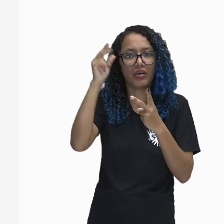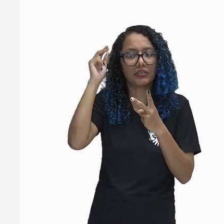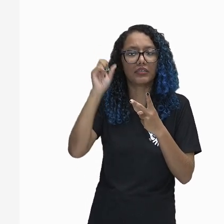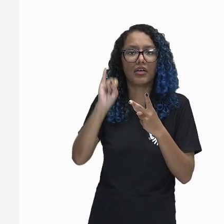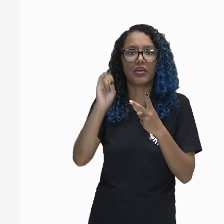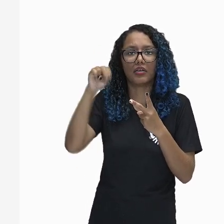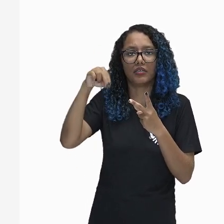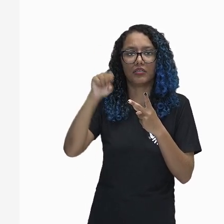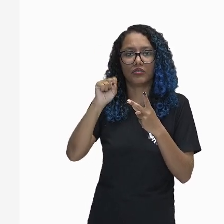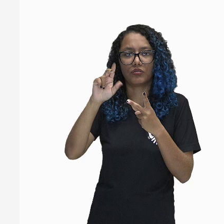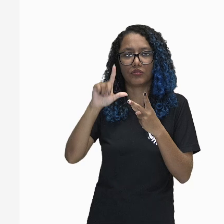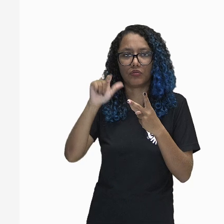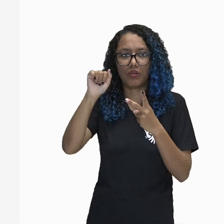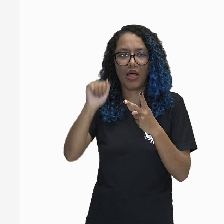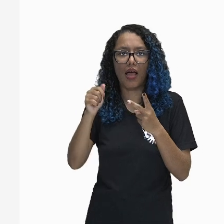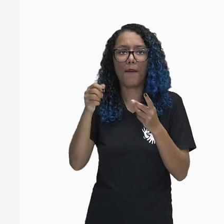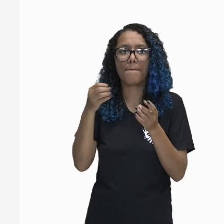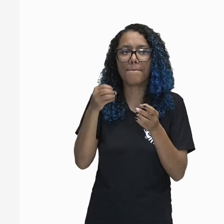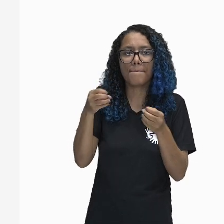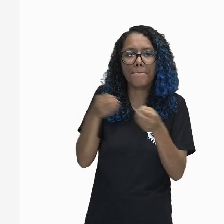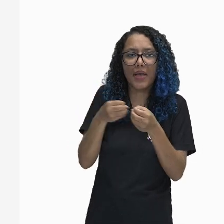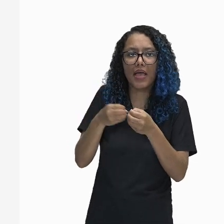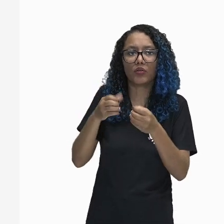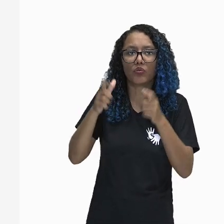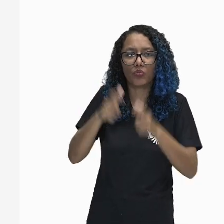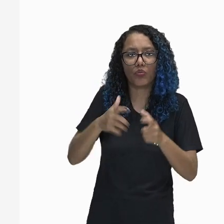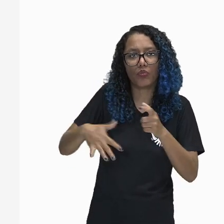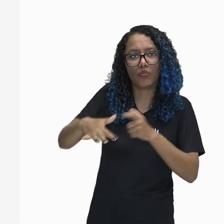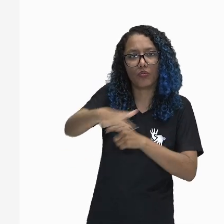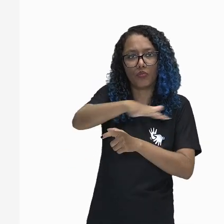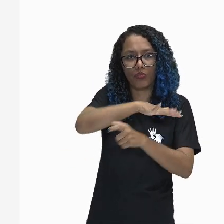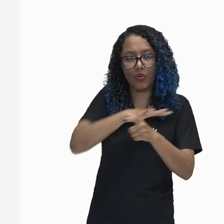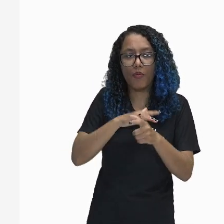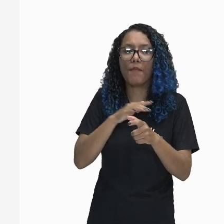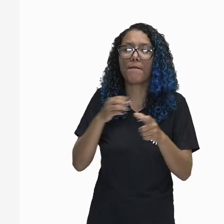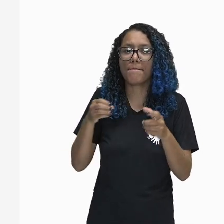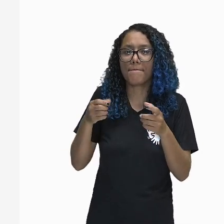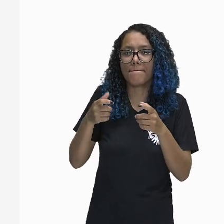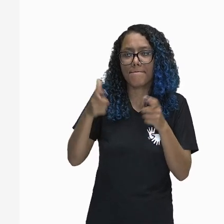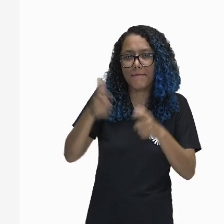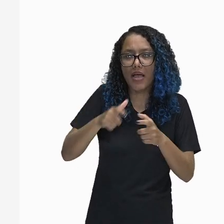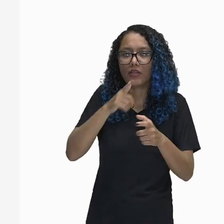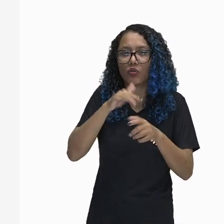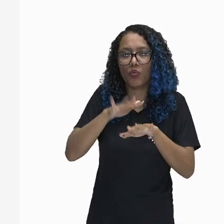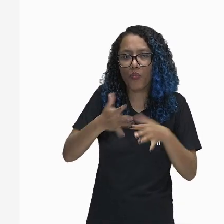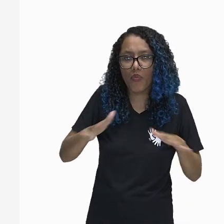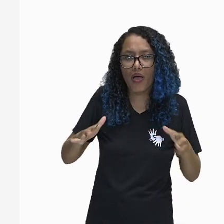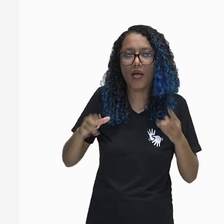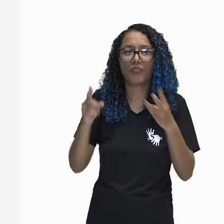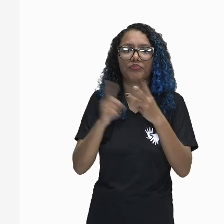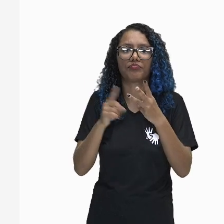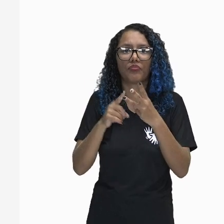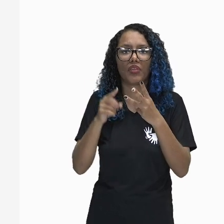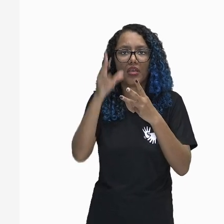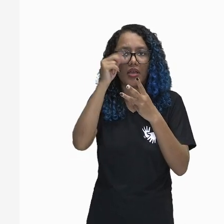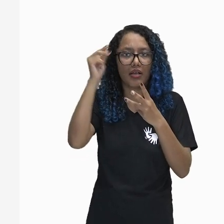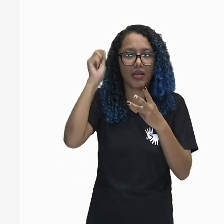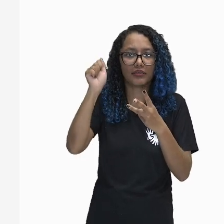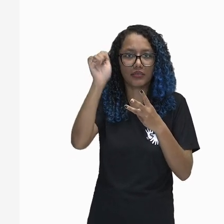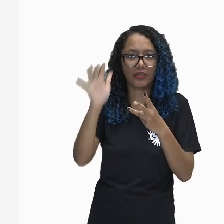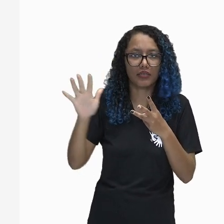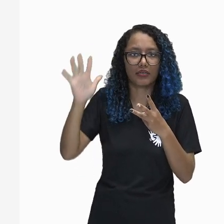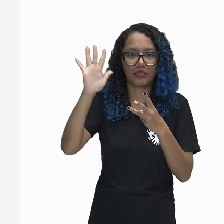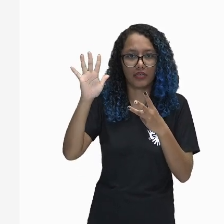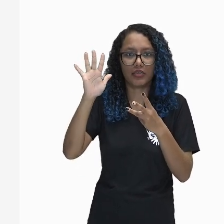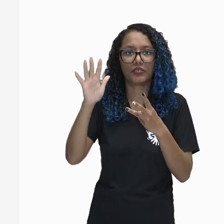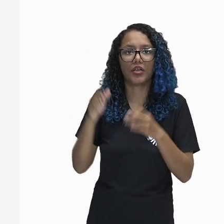mares Egeu e Jônico, e a Grécia asiática, estreita ao longo da faixa de terra situada